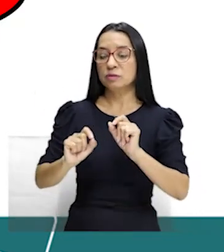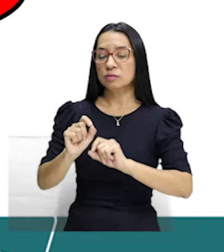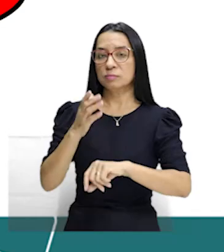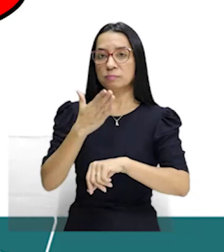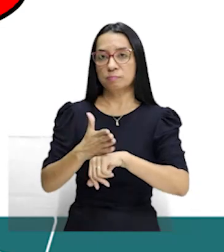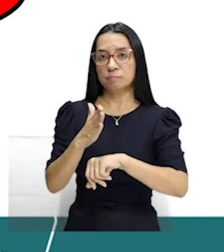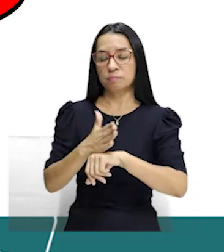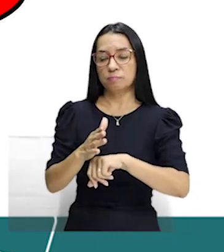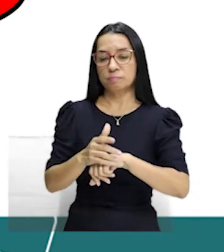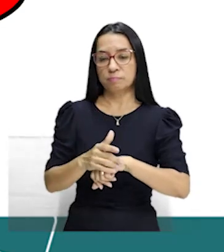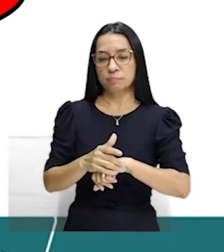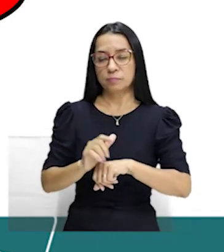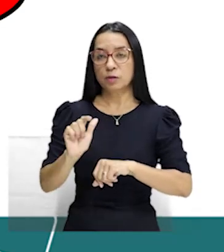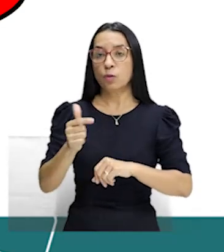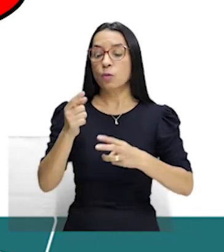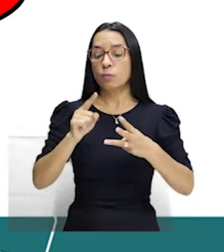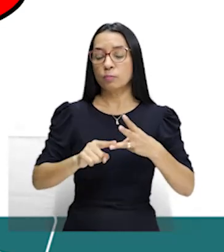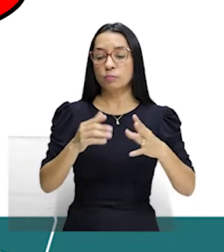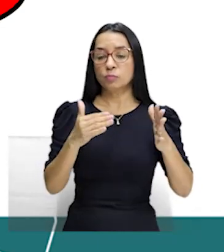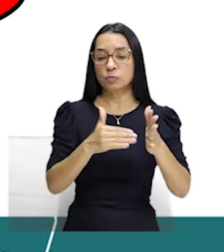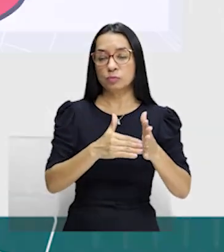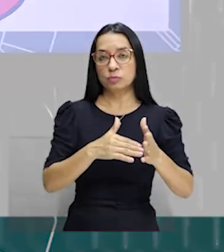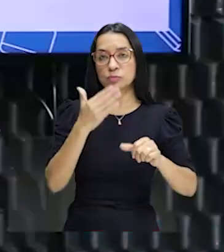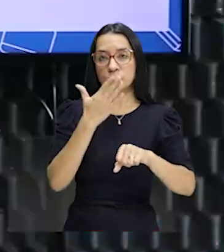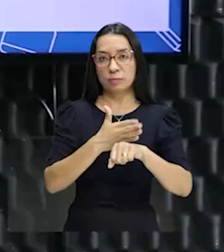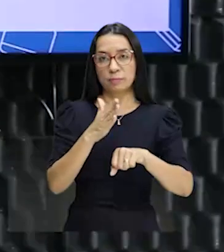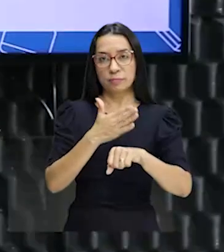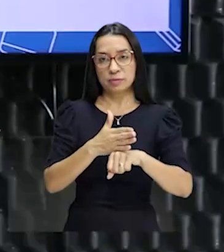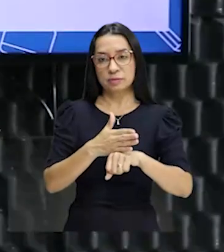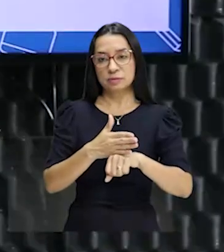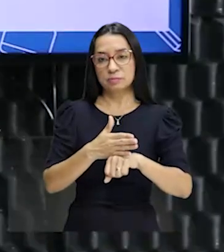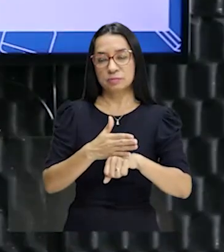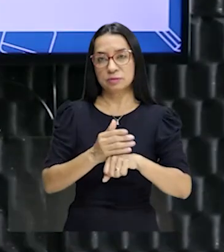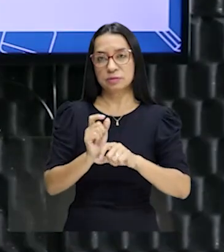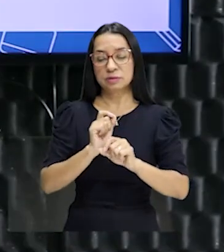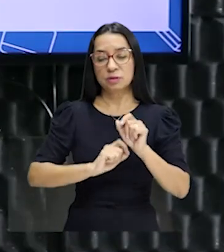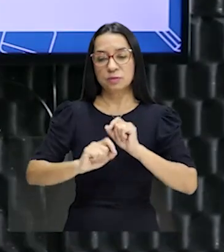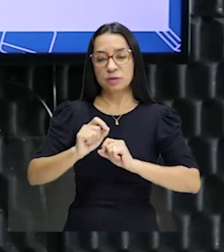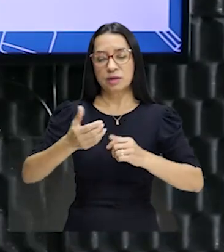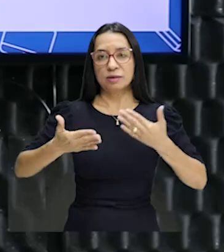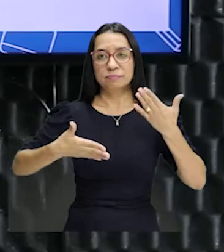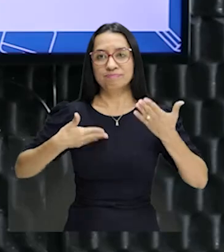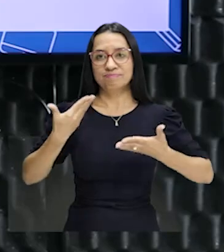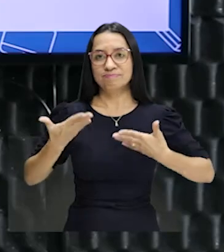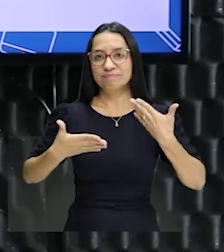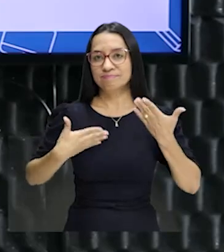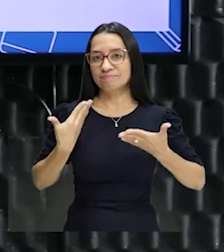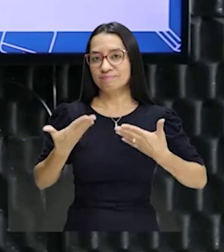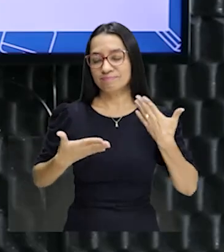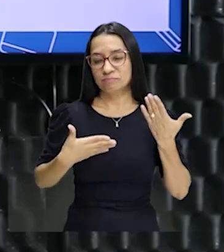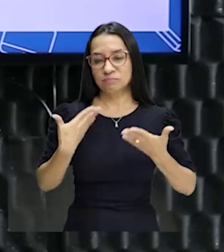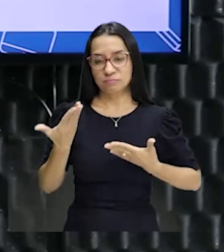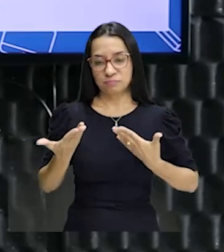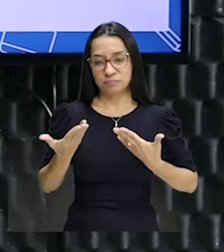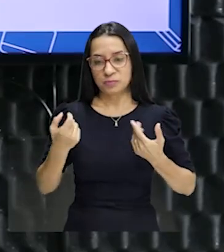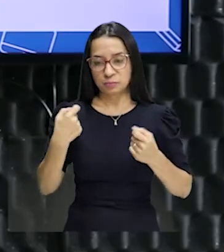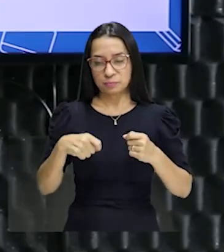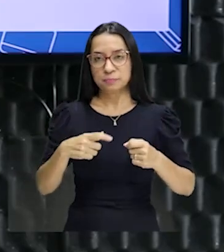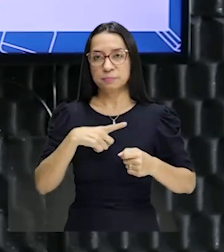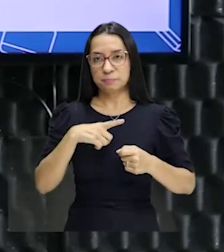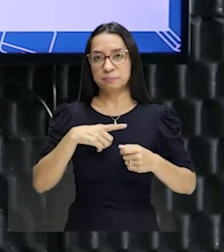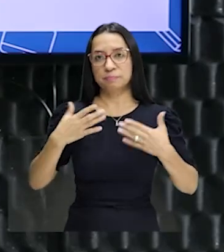pratica. E por último, as práticas de lazer, elas devem ser o quê? Divertidas. Deve ter